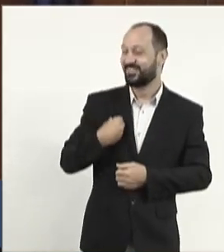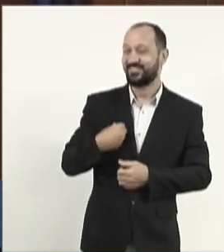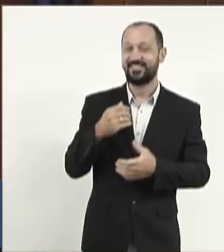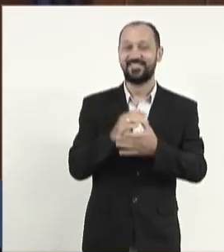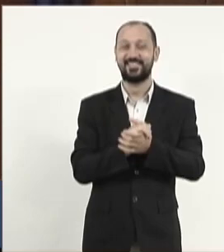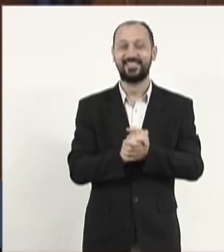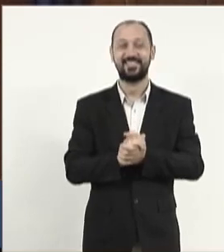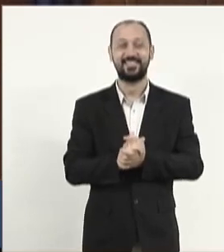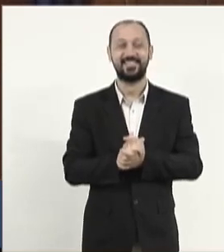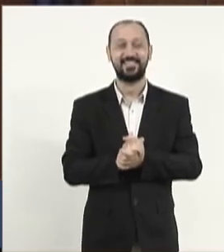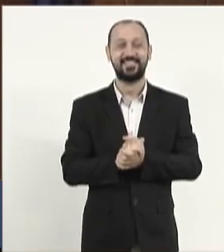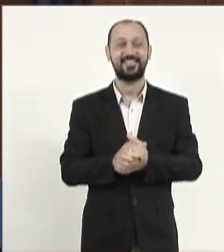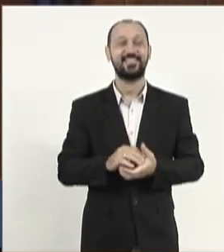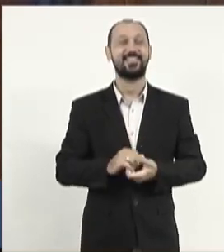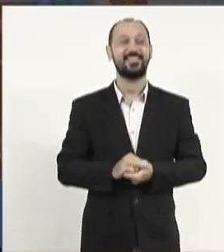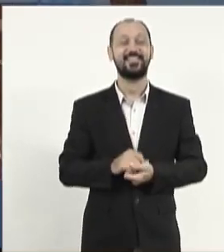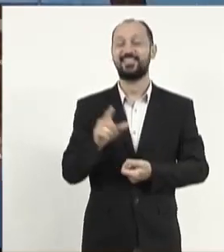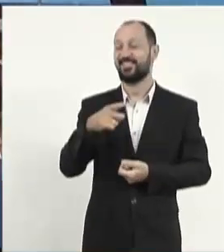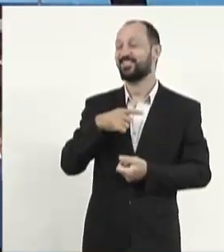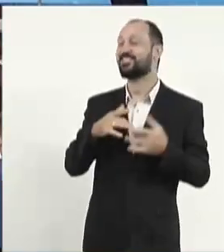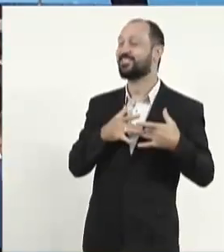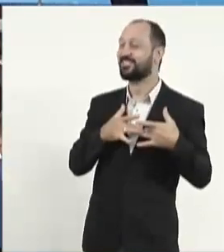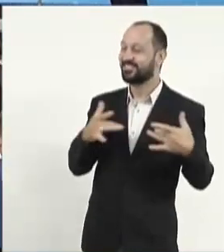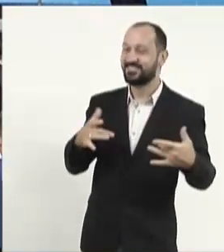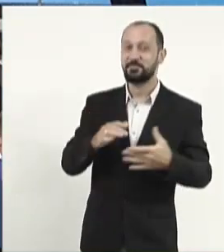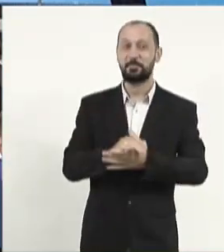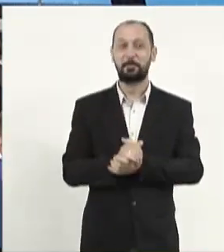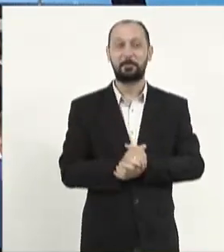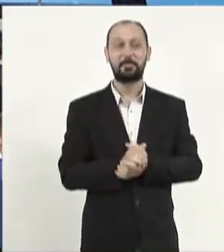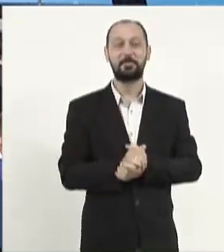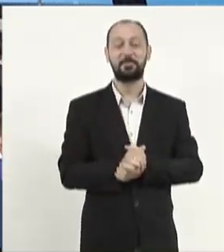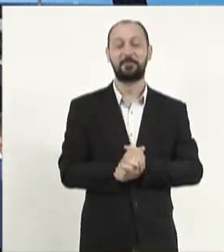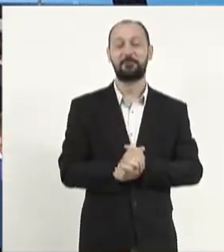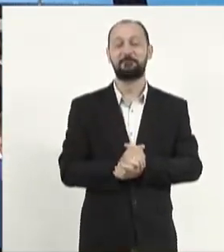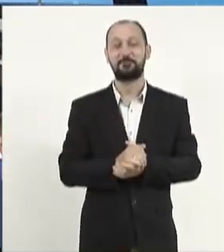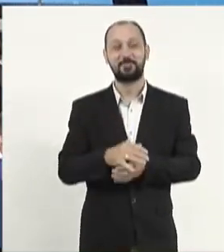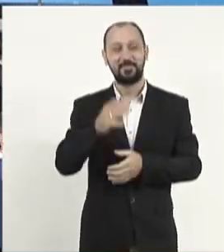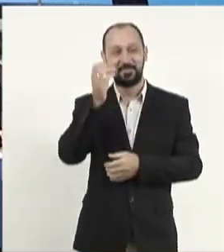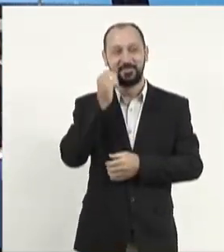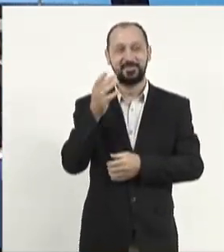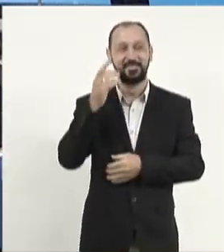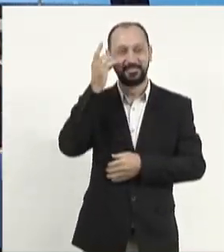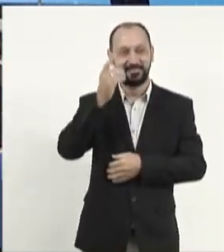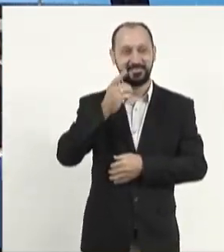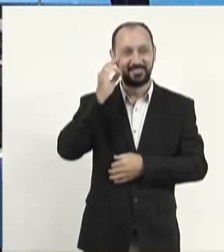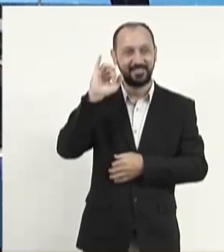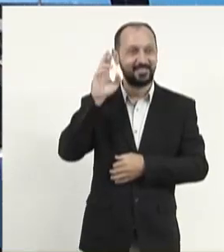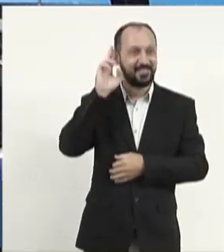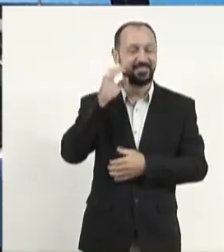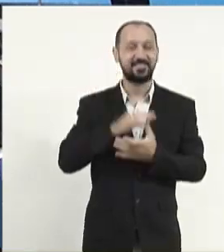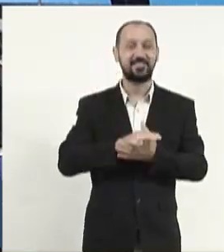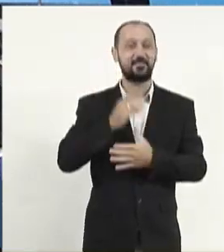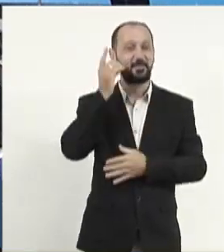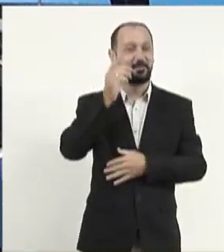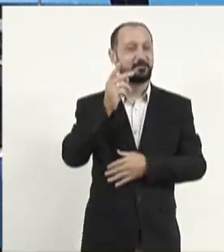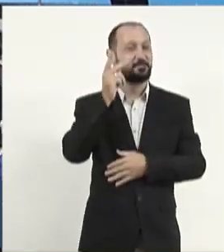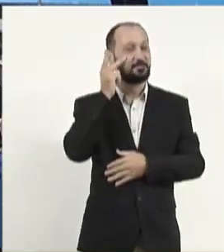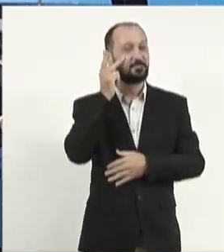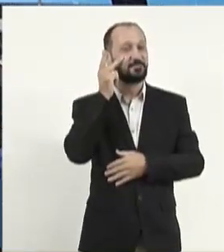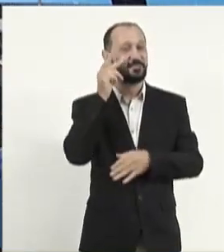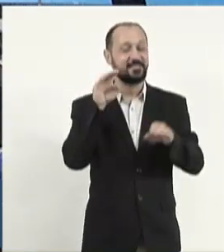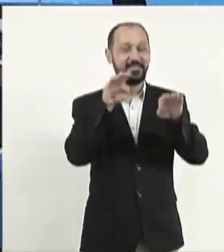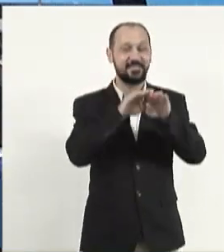né? É generoso. Então, vamos ouvir o deputado João Henrique. Deputado Pedro Kemp, nós estamos